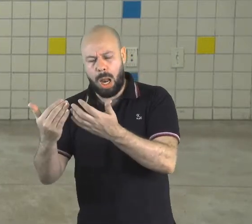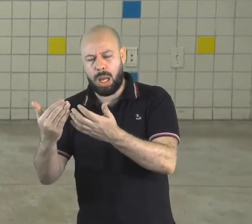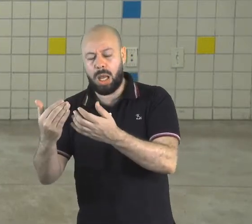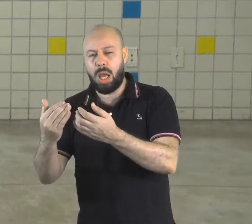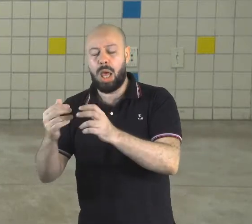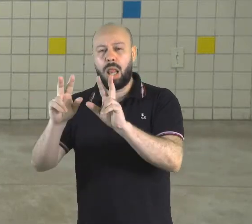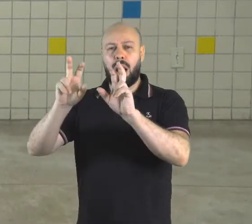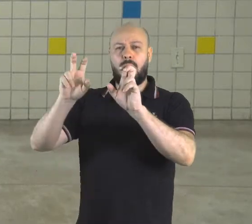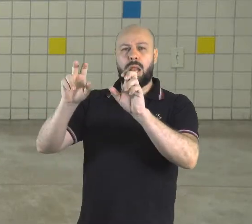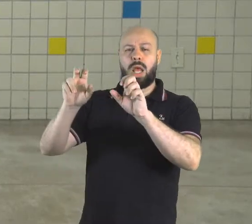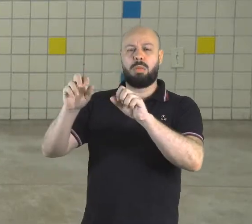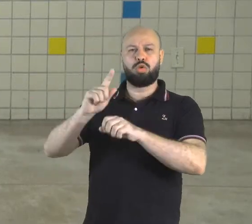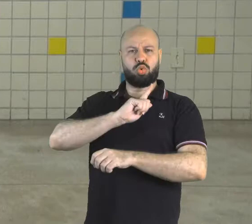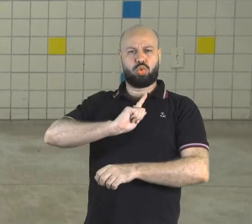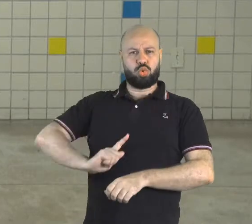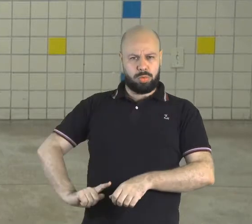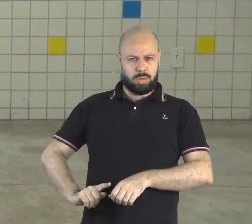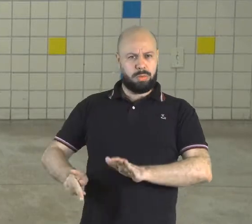assuntos de governança.